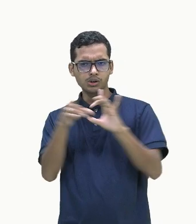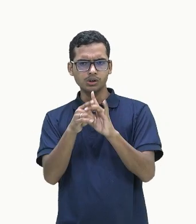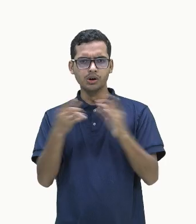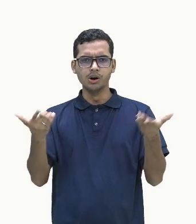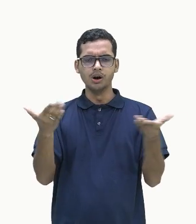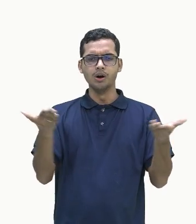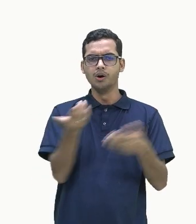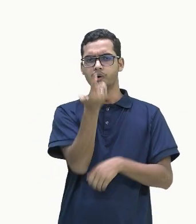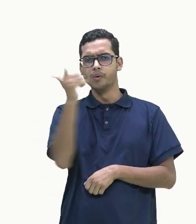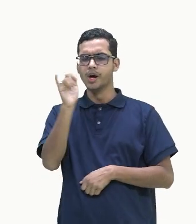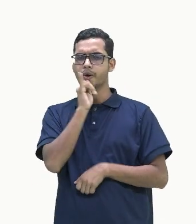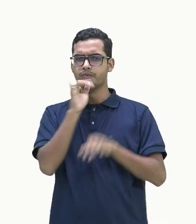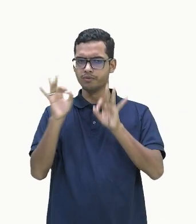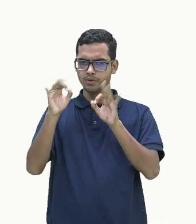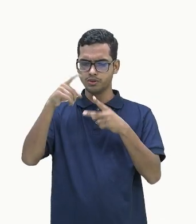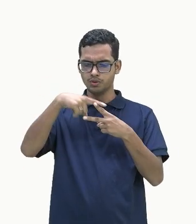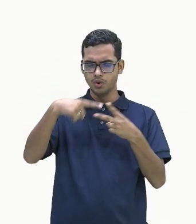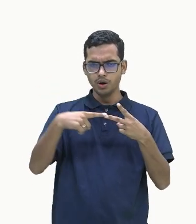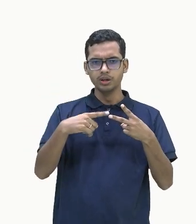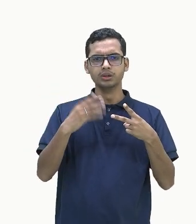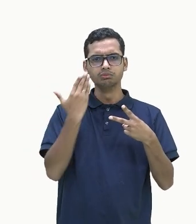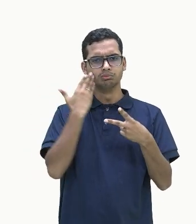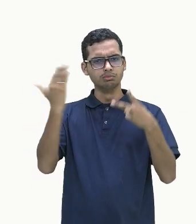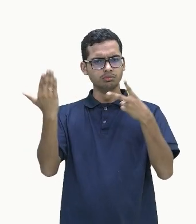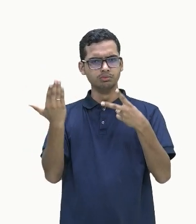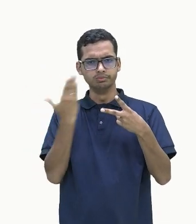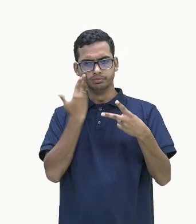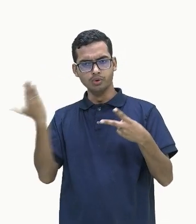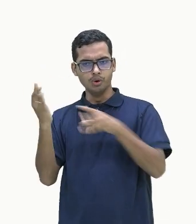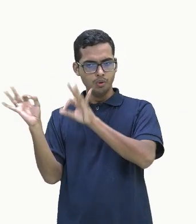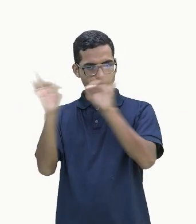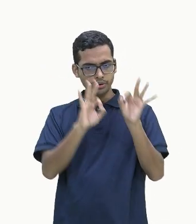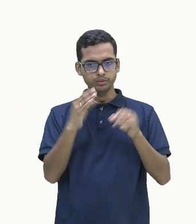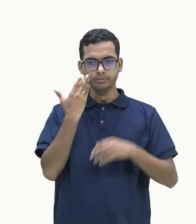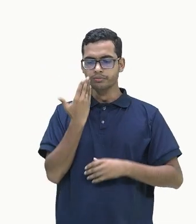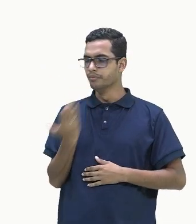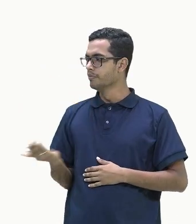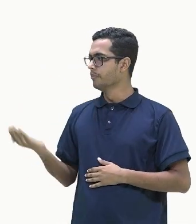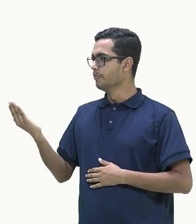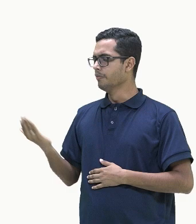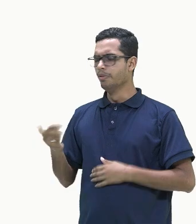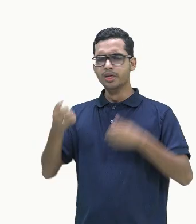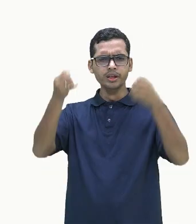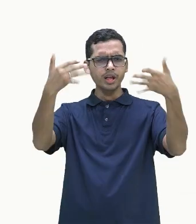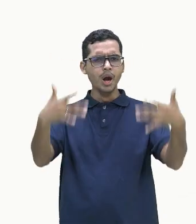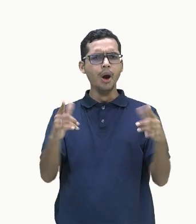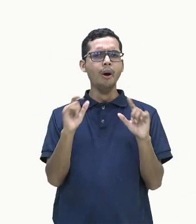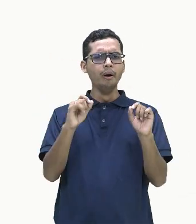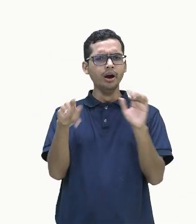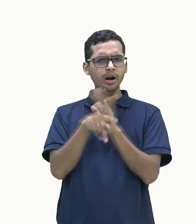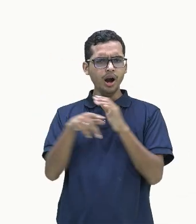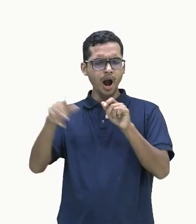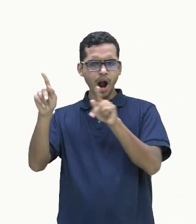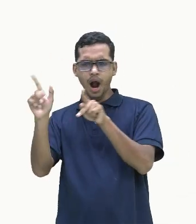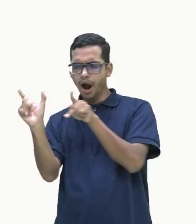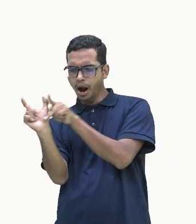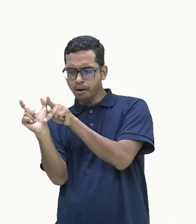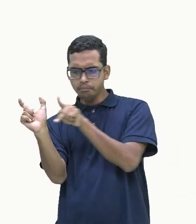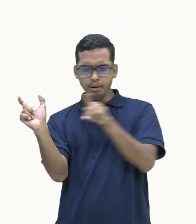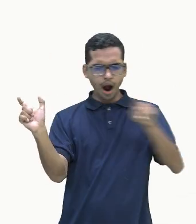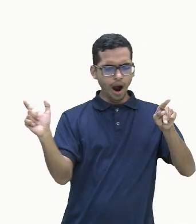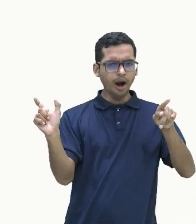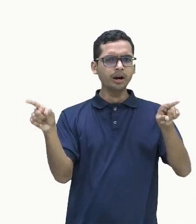de 2 exemplos, e esses 2 exemplos temos aqui tanto predicado verbal quanto nominal,